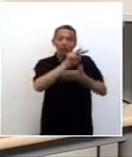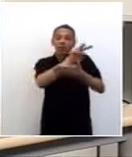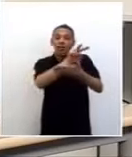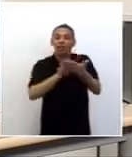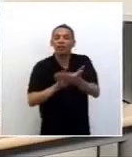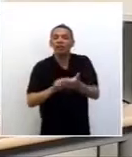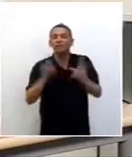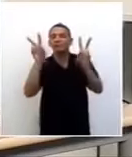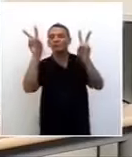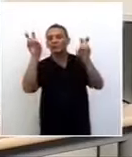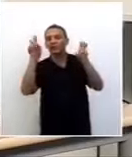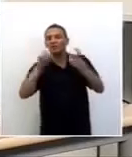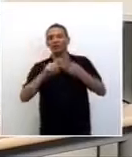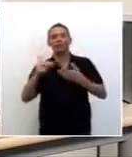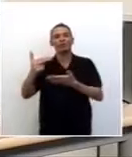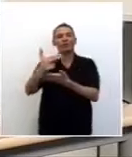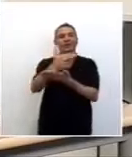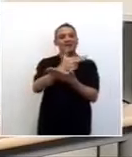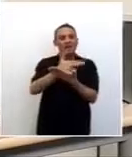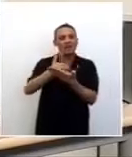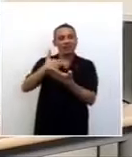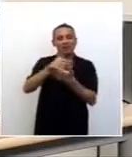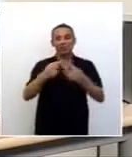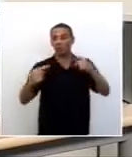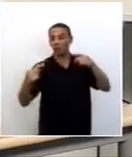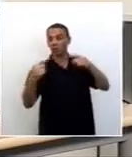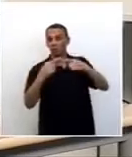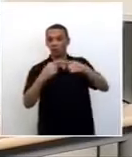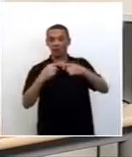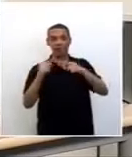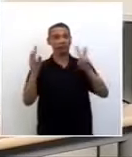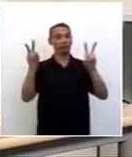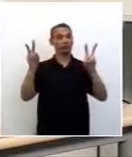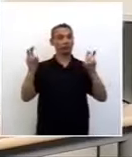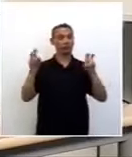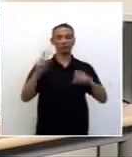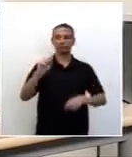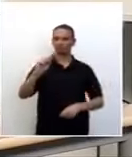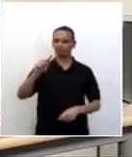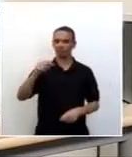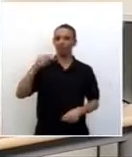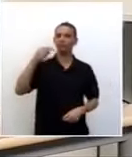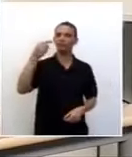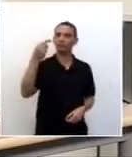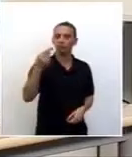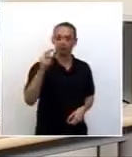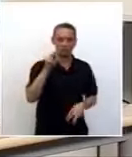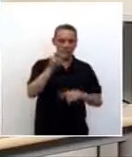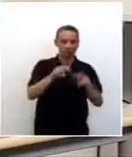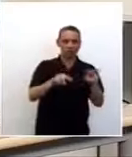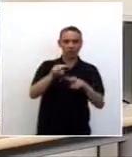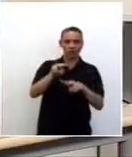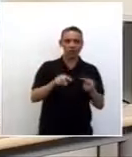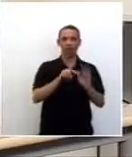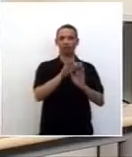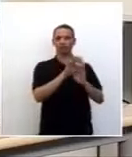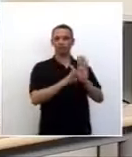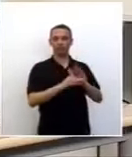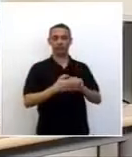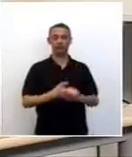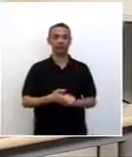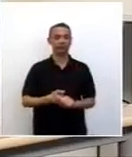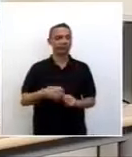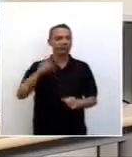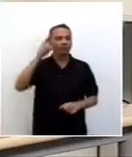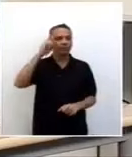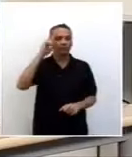do título da imagem Relacione a imagem com o título e depois você olha a fonte tá então só